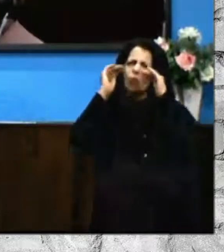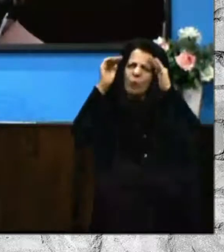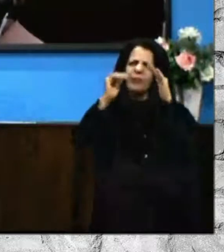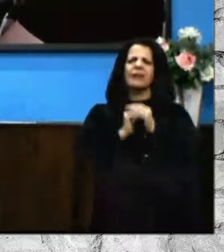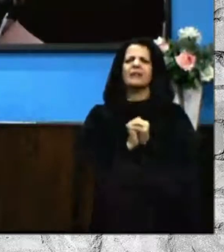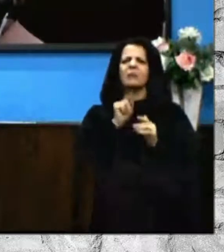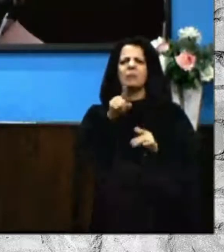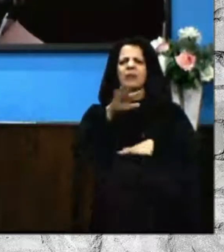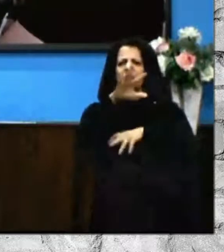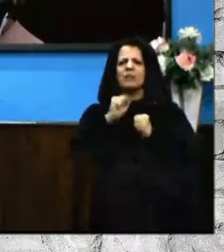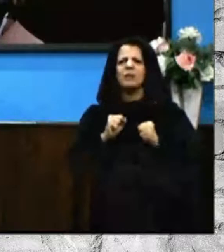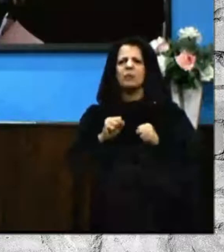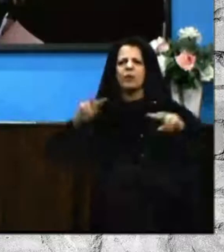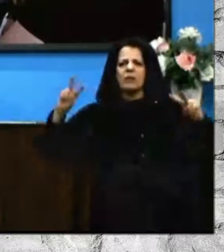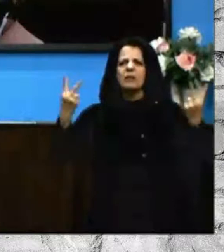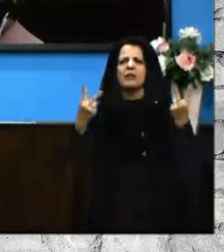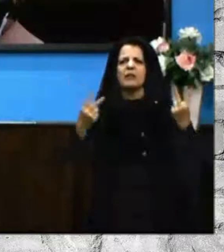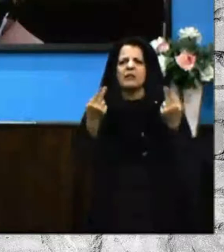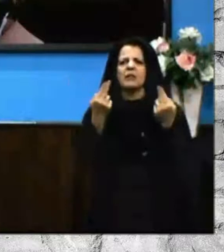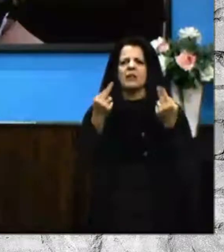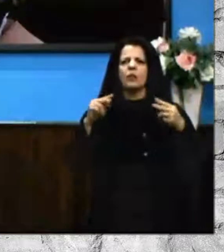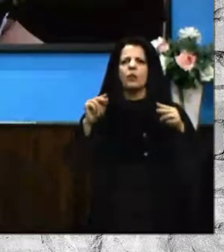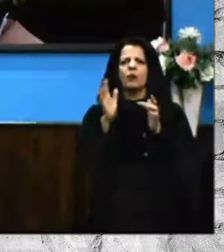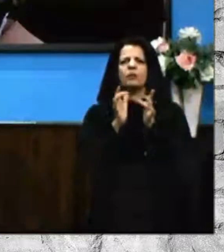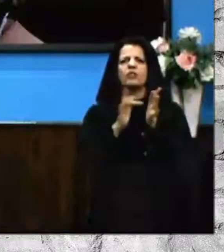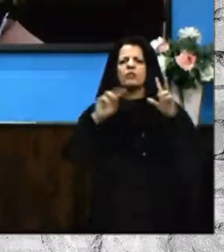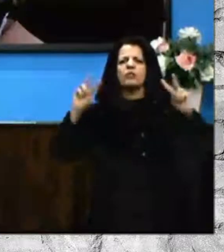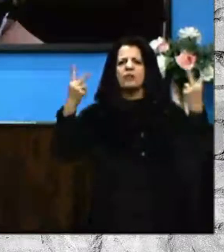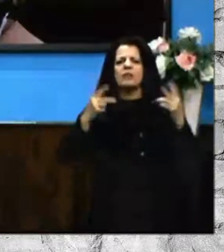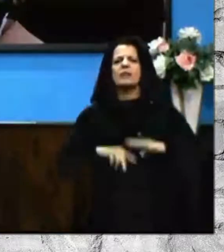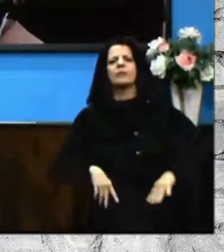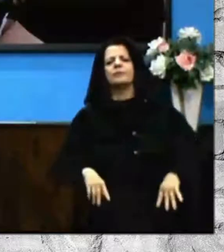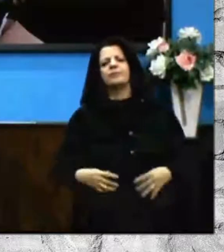para que você possa também vencer como Jesus venceu. Em último lugar, para terminar essa mensagem,